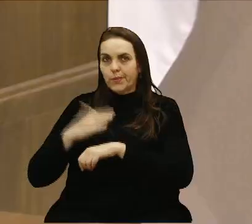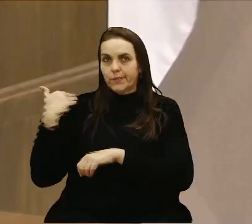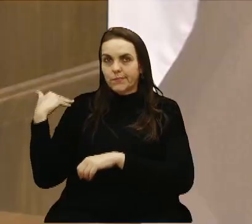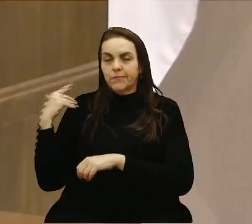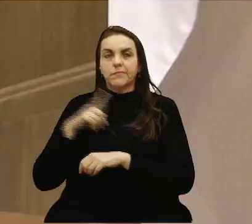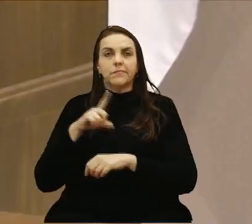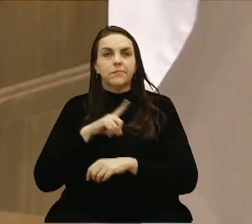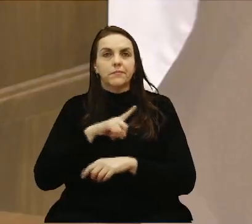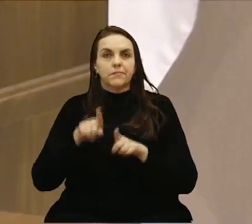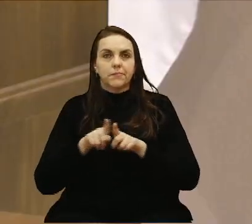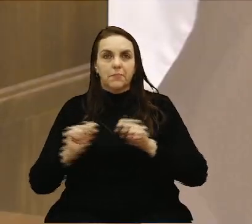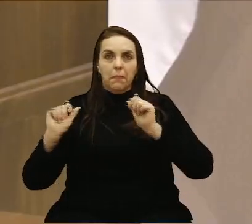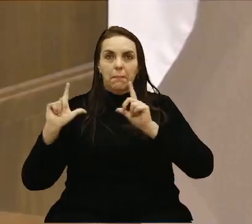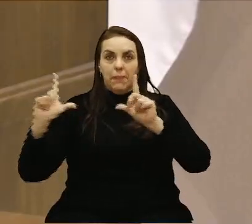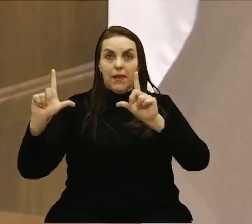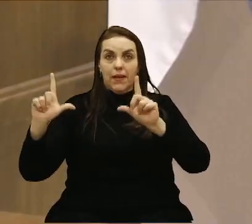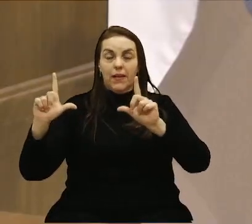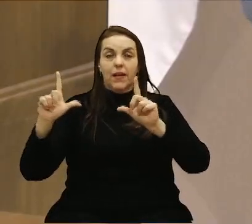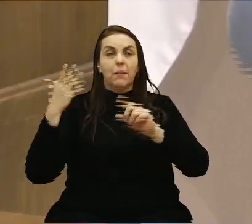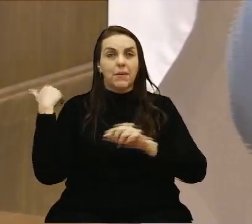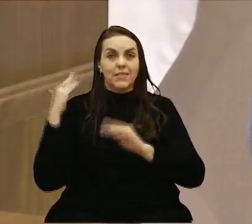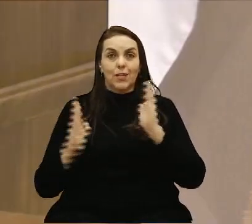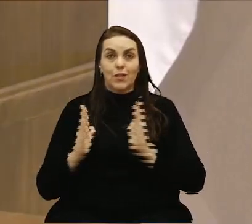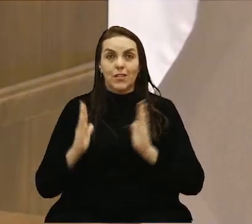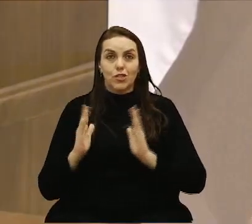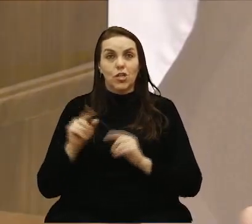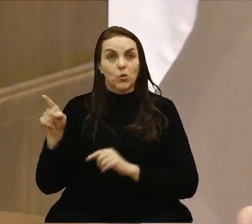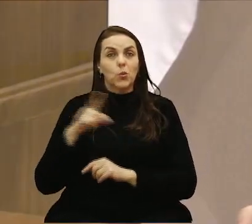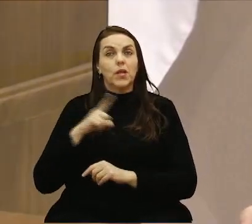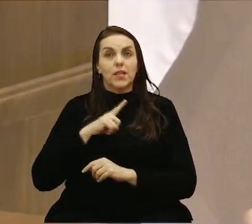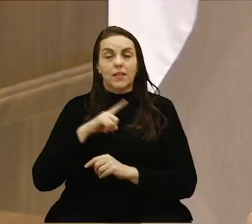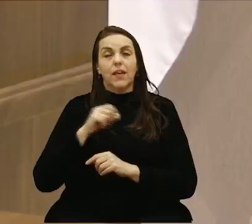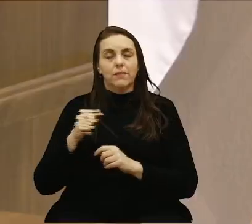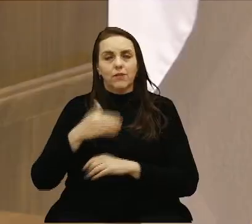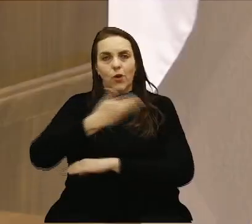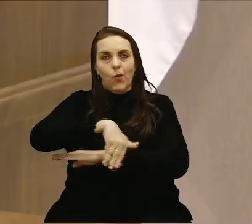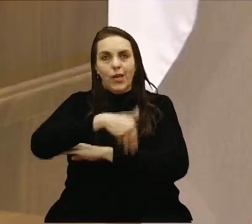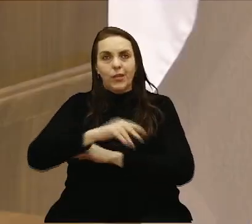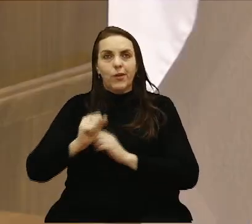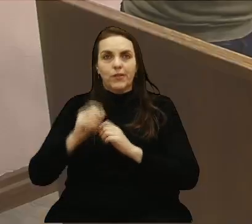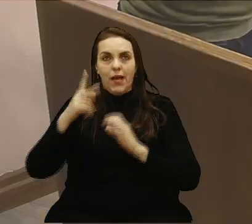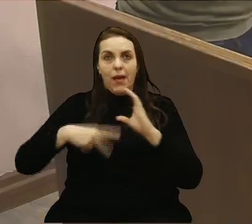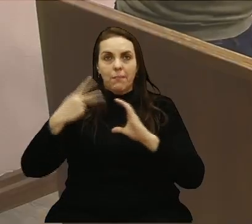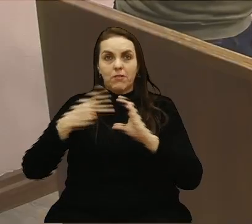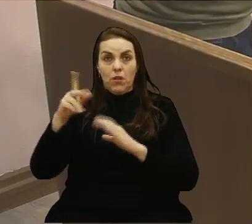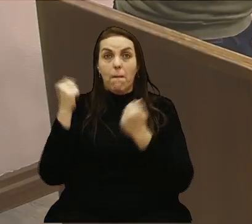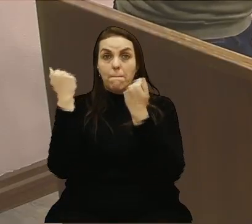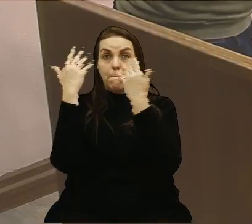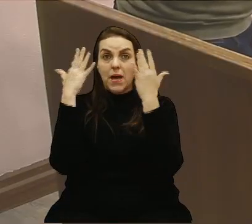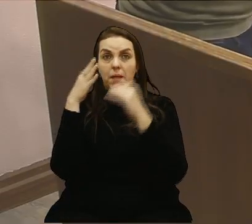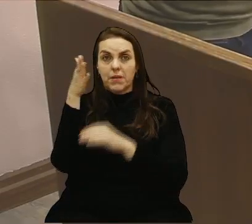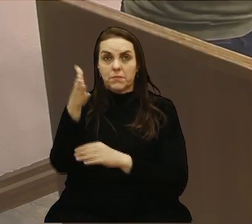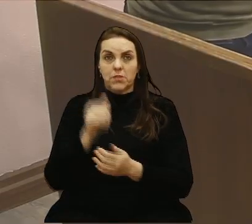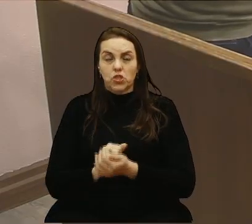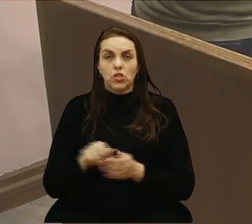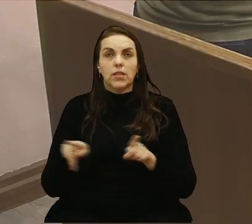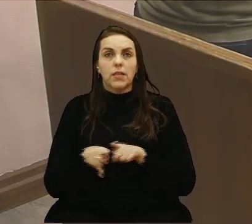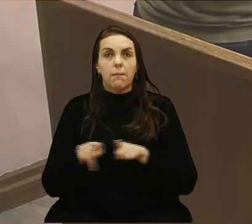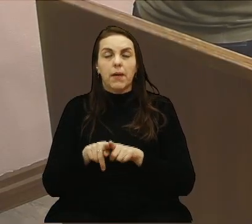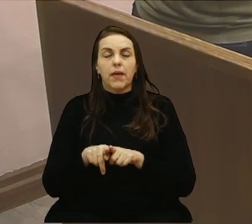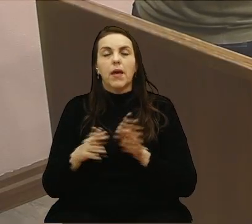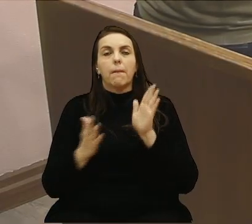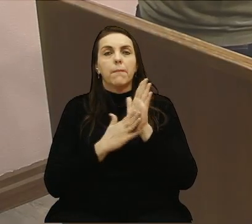placa, né, daquela legislatura atualizada no corredor da Câmara. Parabéns ao senhor e ao vereador Henrique Silva, que foram proponentes